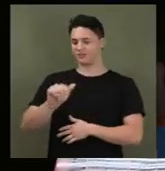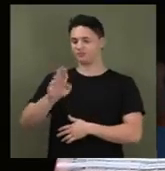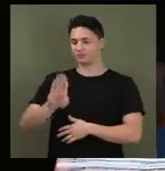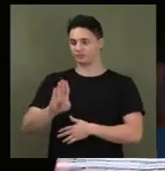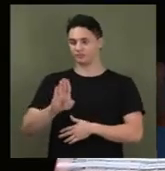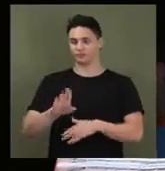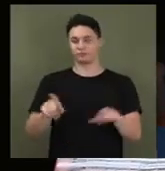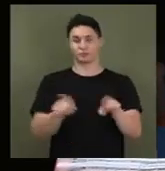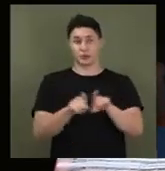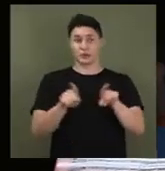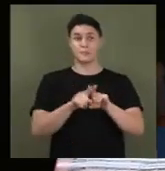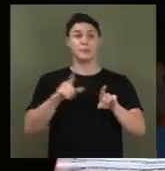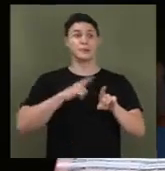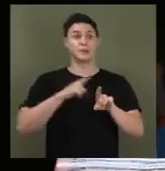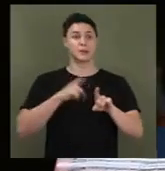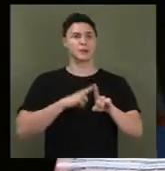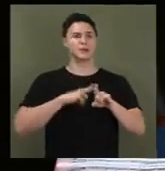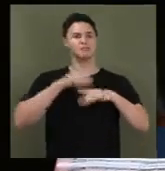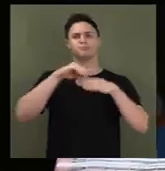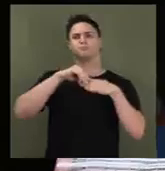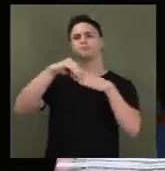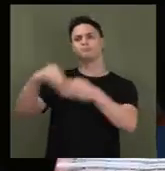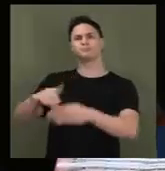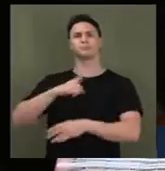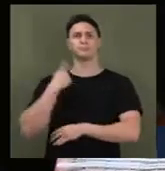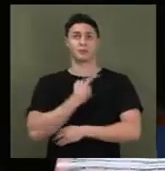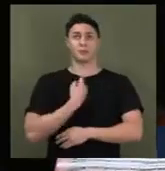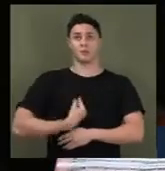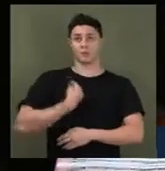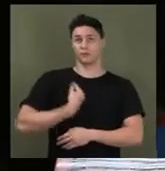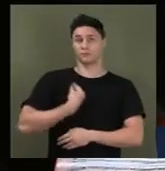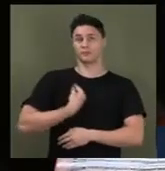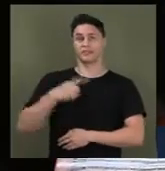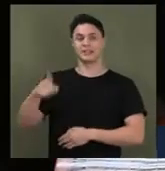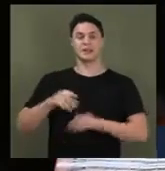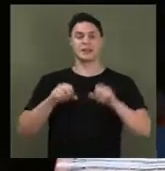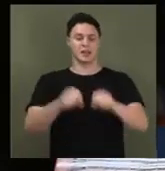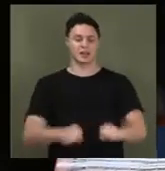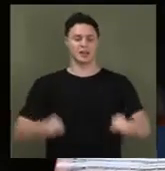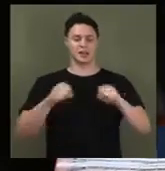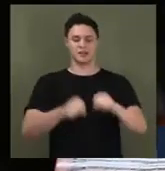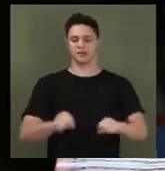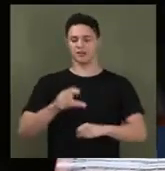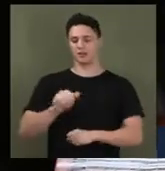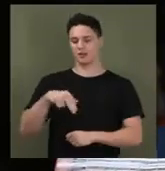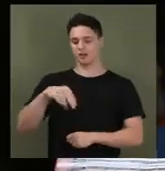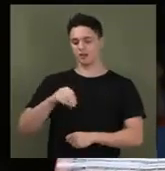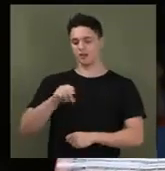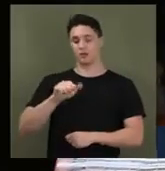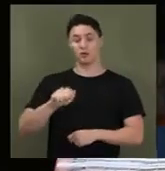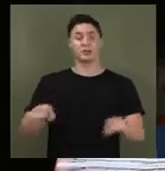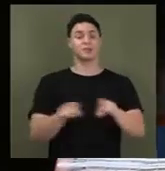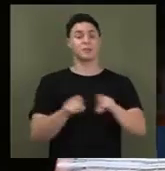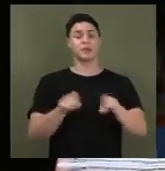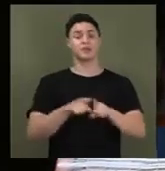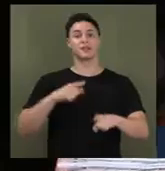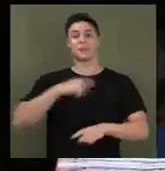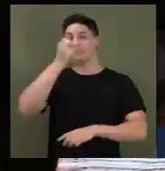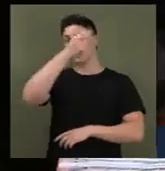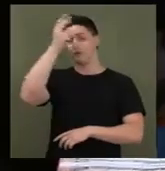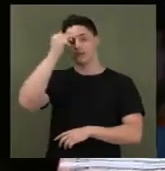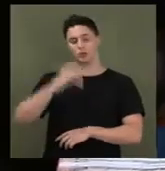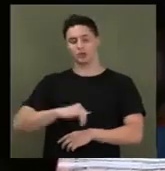gentil, e nos levaram, e lá na base aérea de Canoas, saldo também o prefeito de Canoas, Jairo